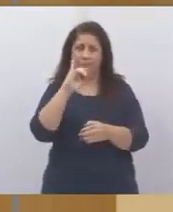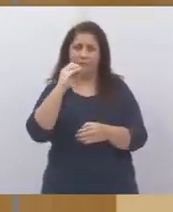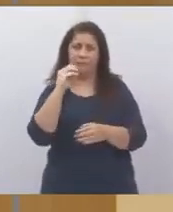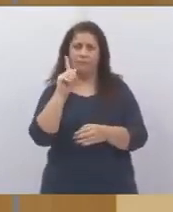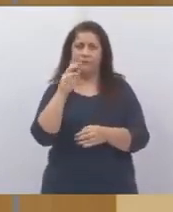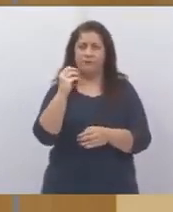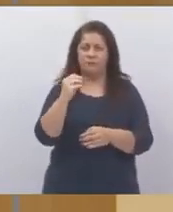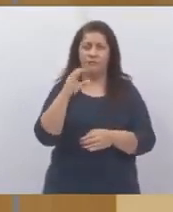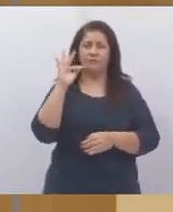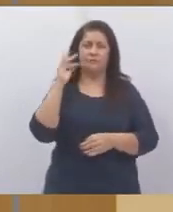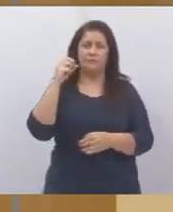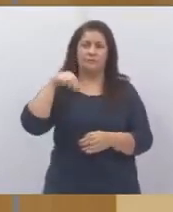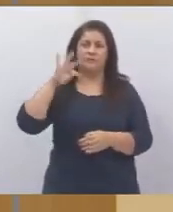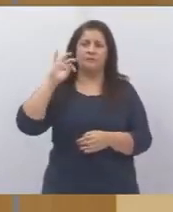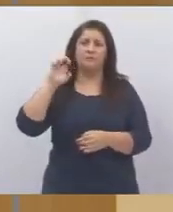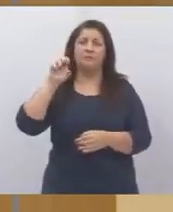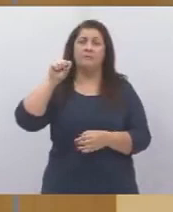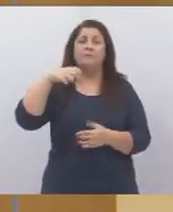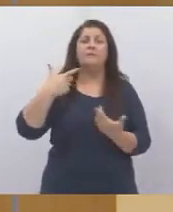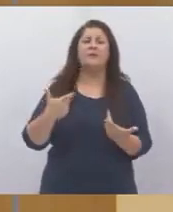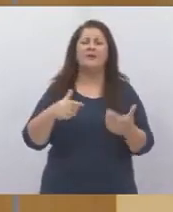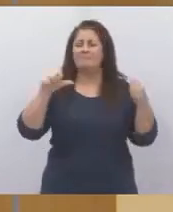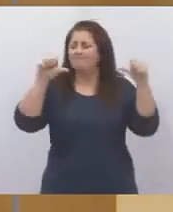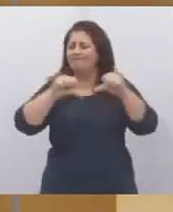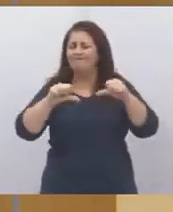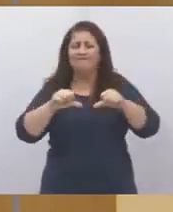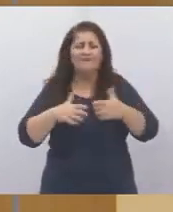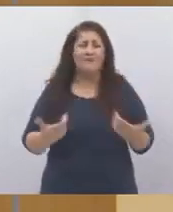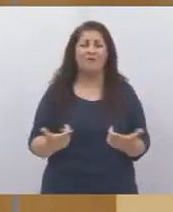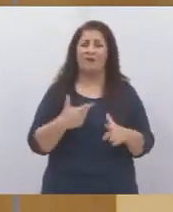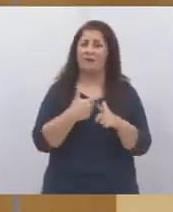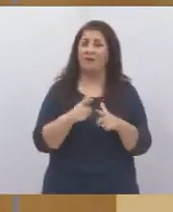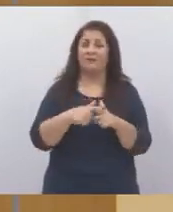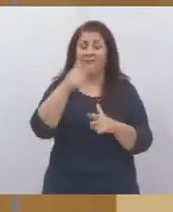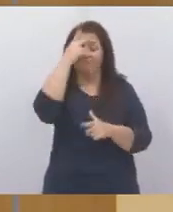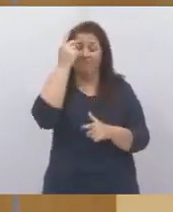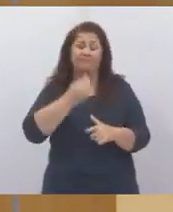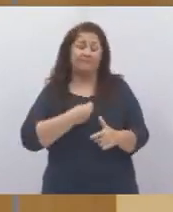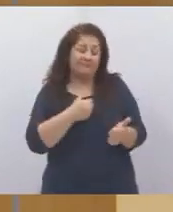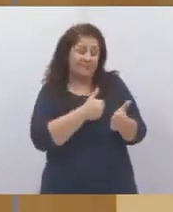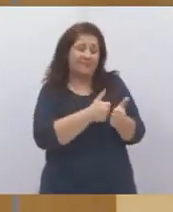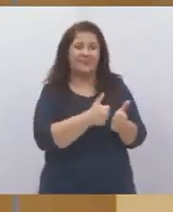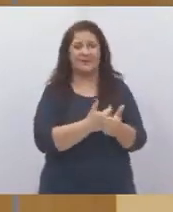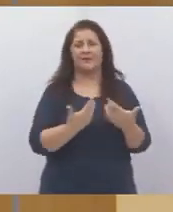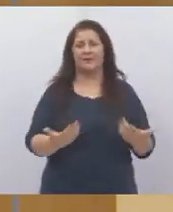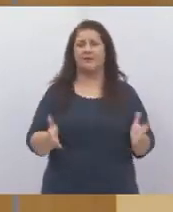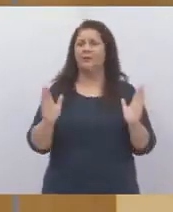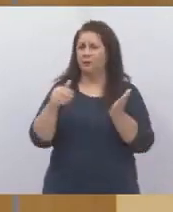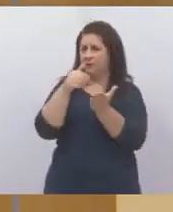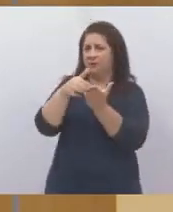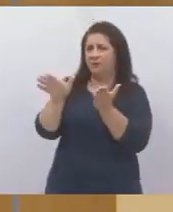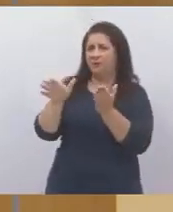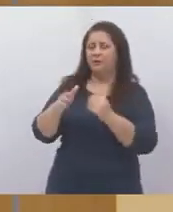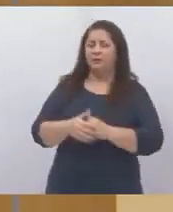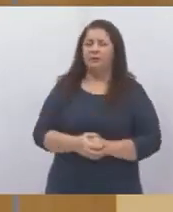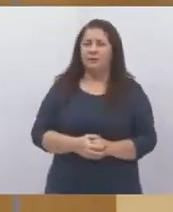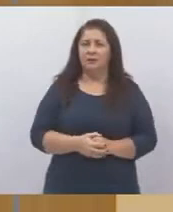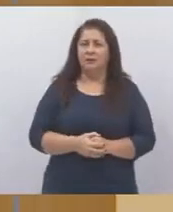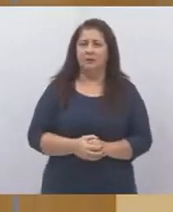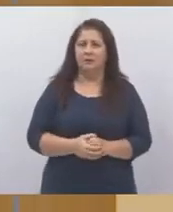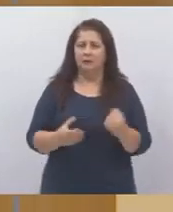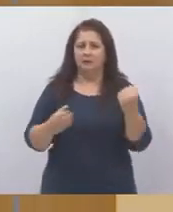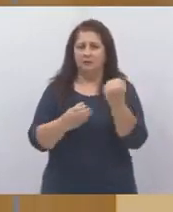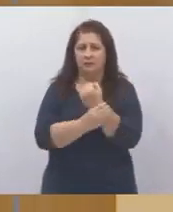que piorou agravou a situação dos moradores da Giovana o tamanho caminhando isso pela